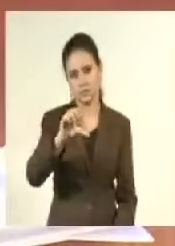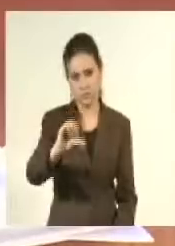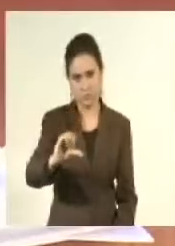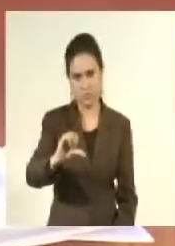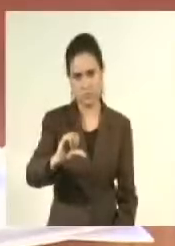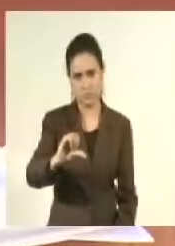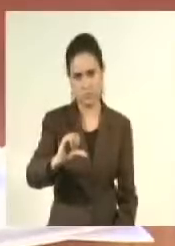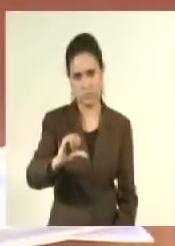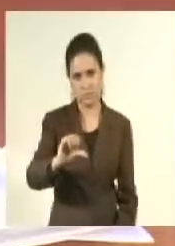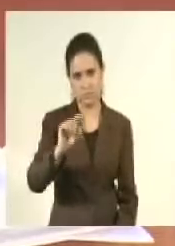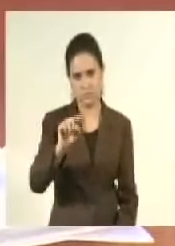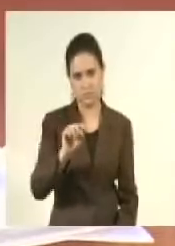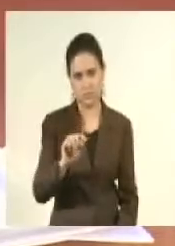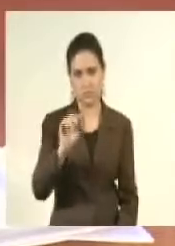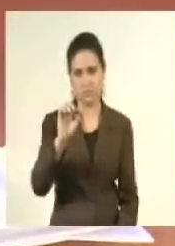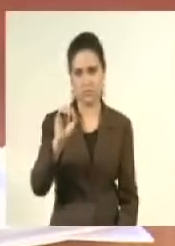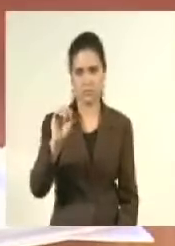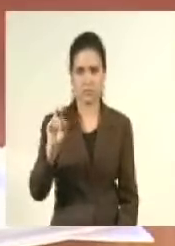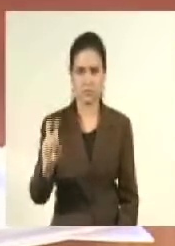19h05.